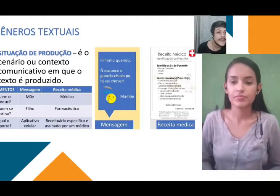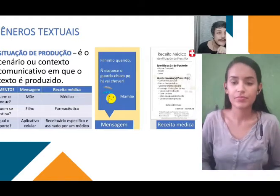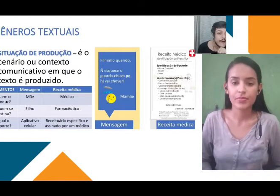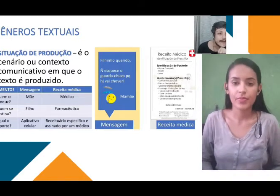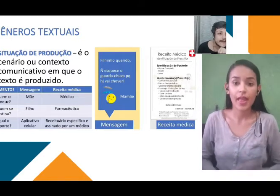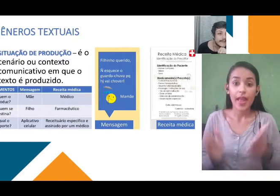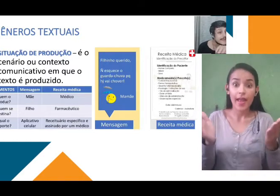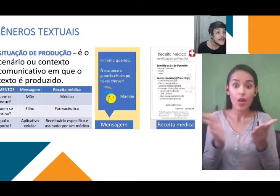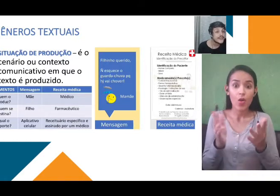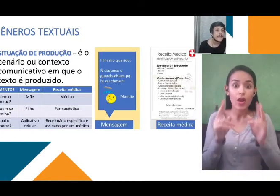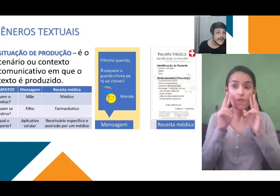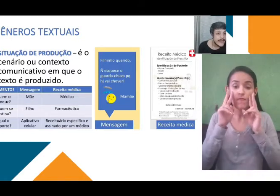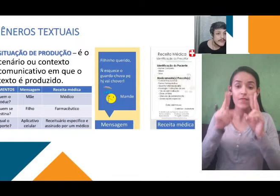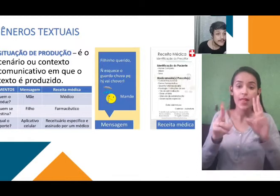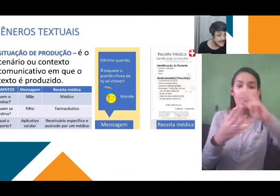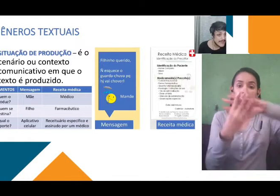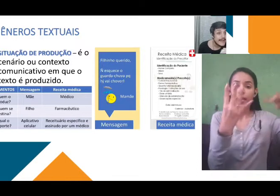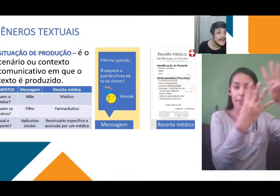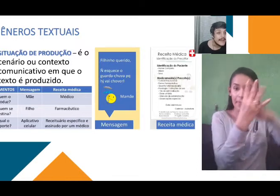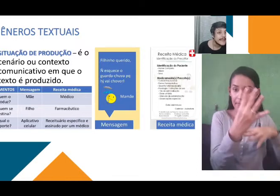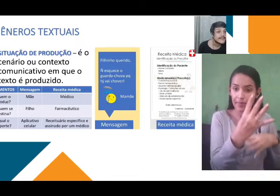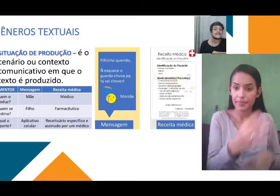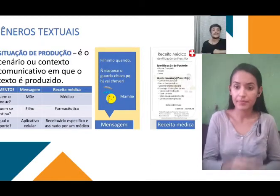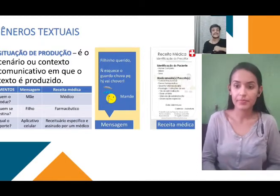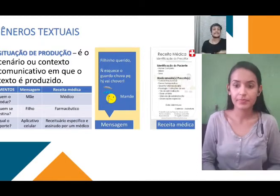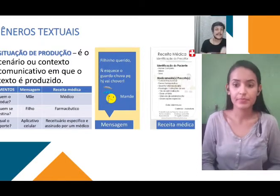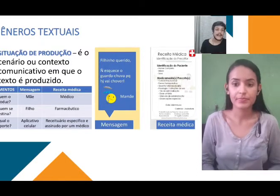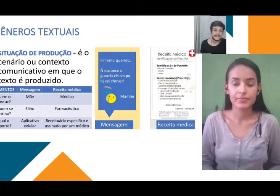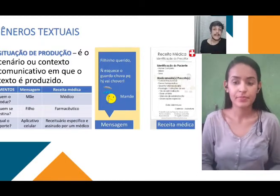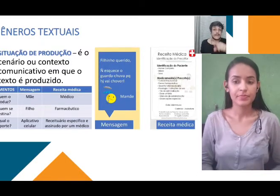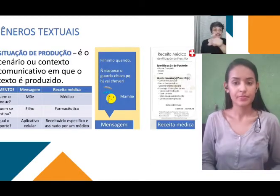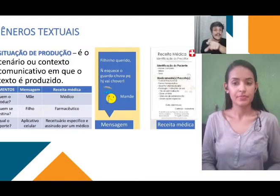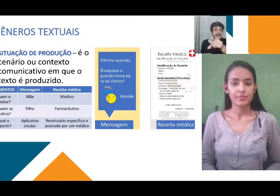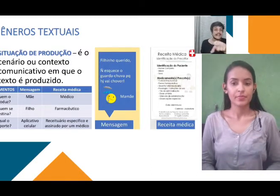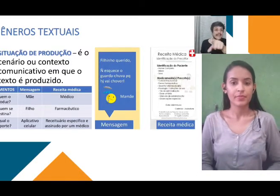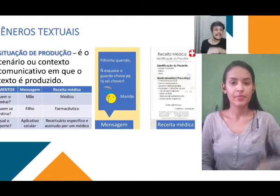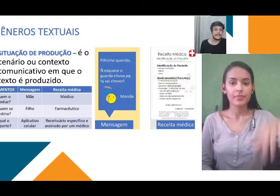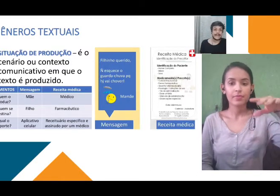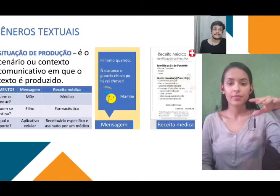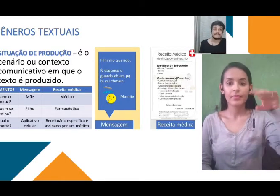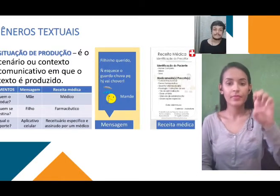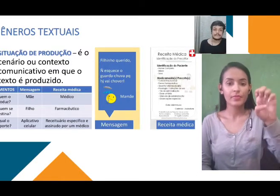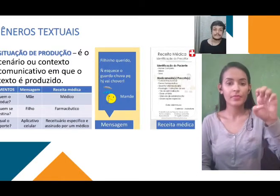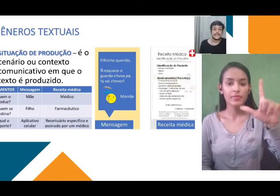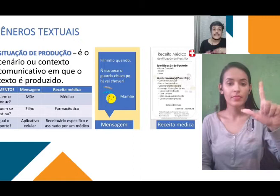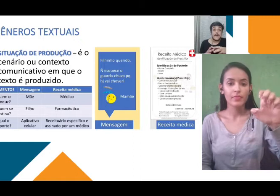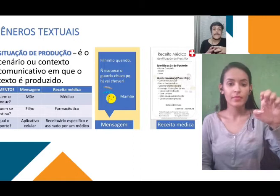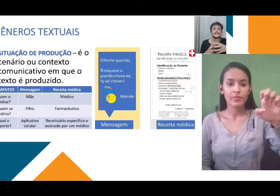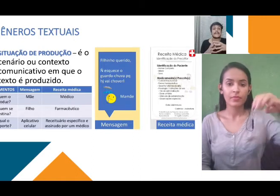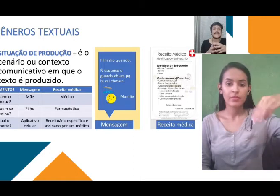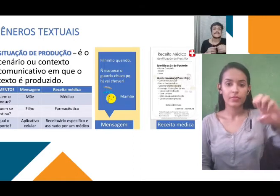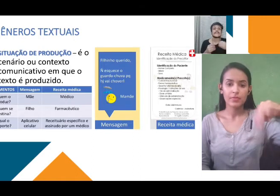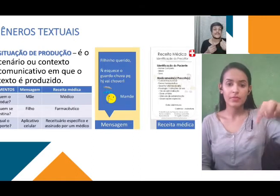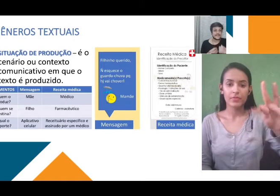dose, né, a forma farmacêutica, e por aí vai, um espaço para datar, carimbo, assinaturas, né? Então nós temos aqui uma receita. Vamos à análise aqui da tabela. Então,